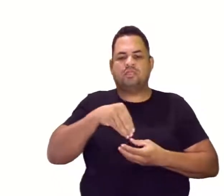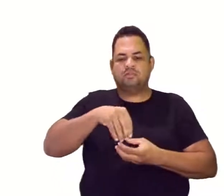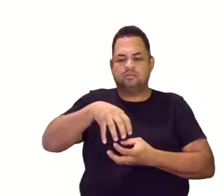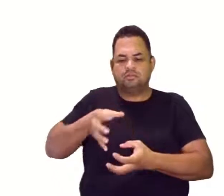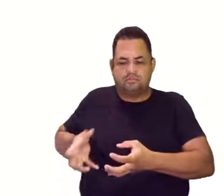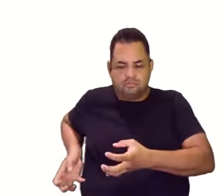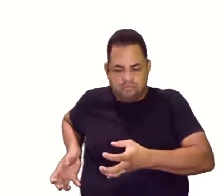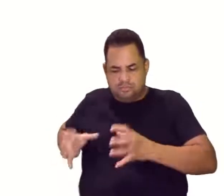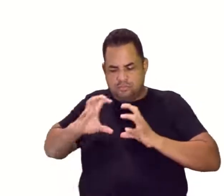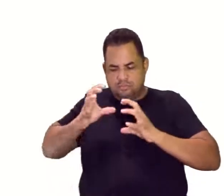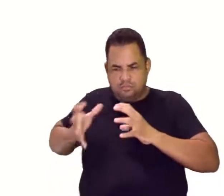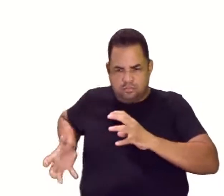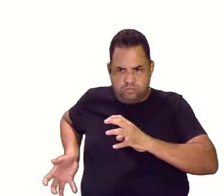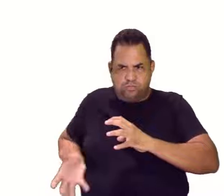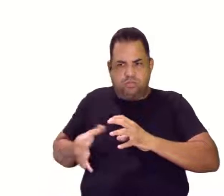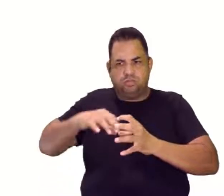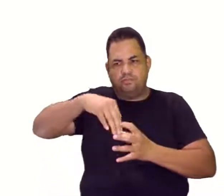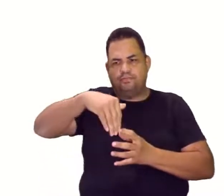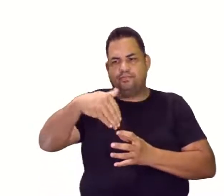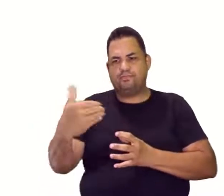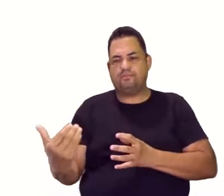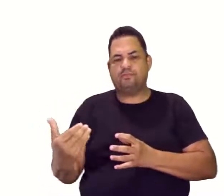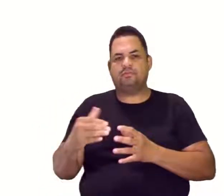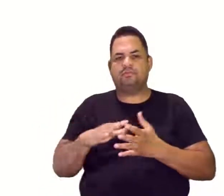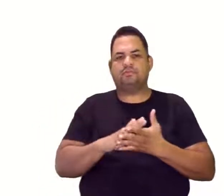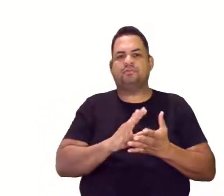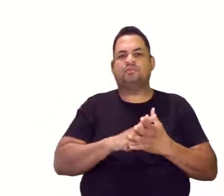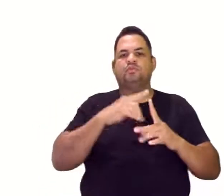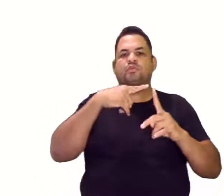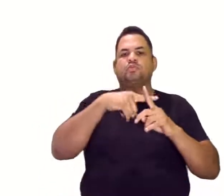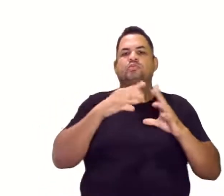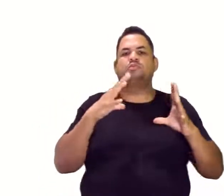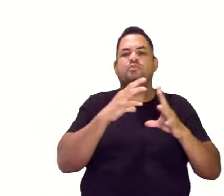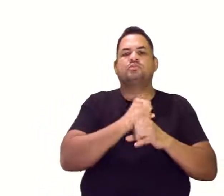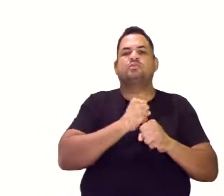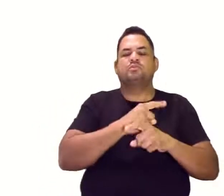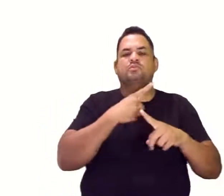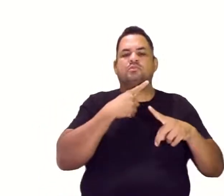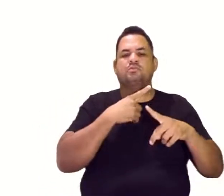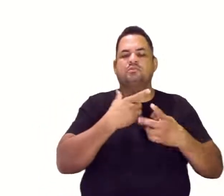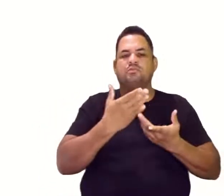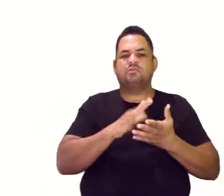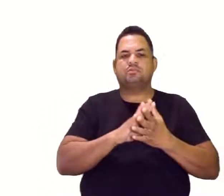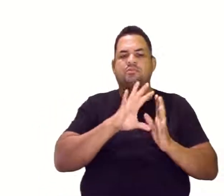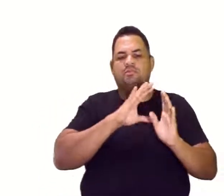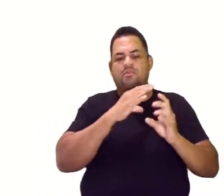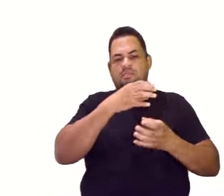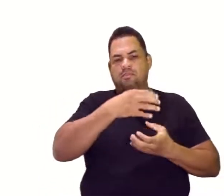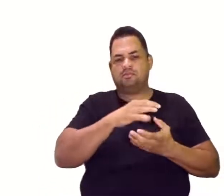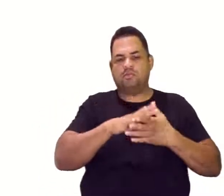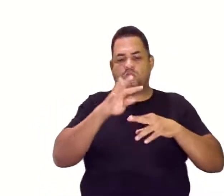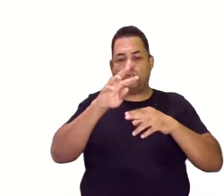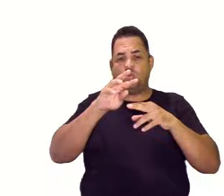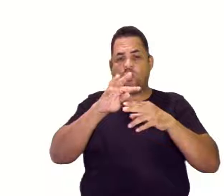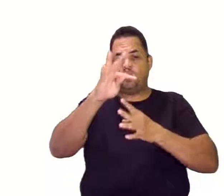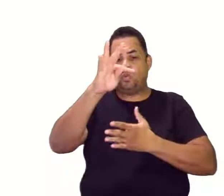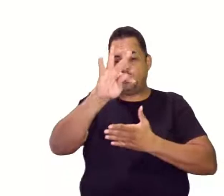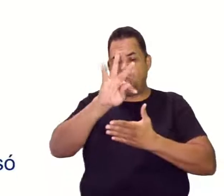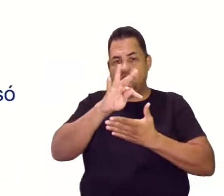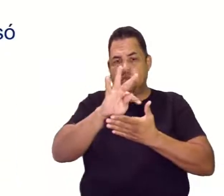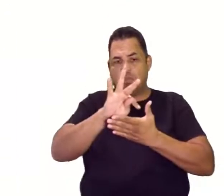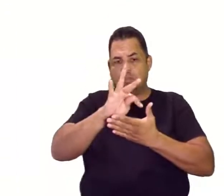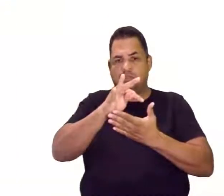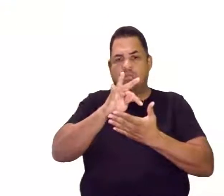garrafas, a pontuação seria dada pela soma dos números marcados na garrafa. Então é uma palavra-chave. No texto você já sublinha isso